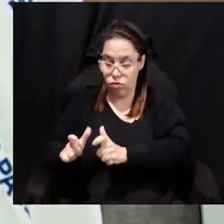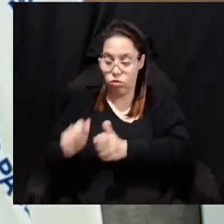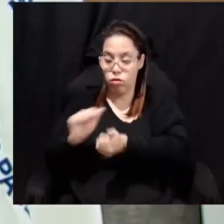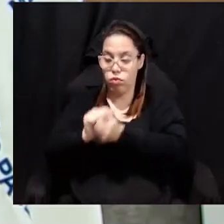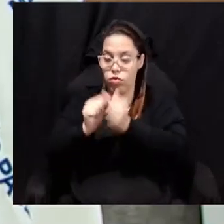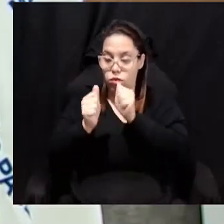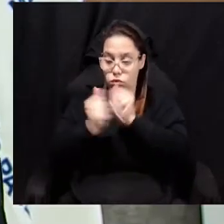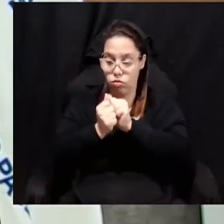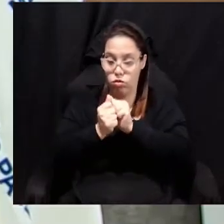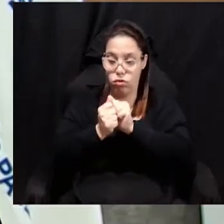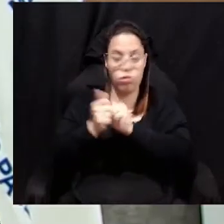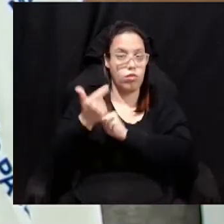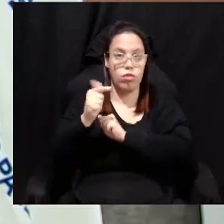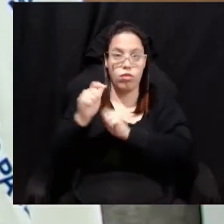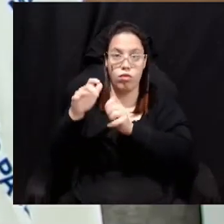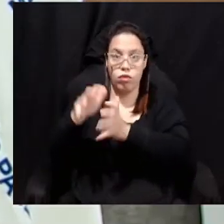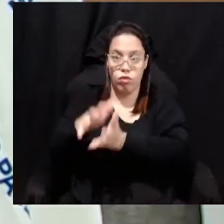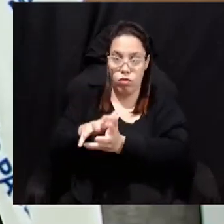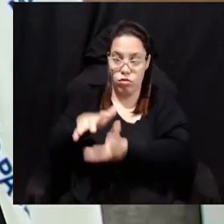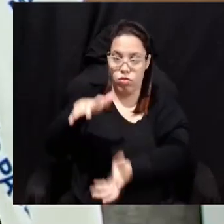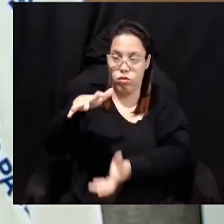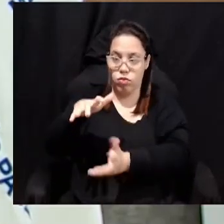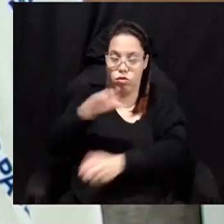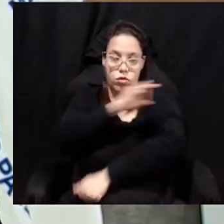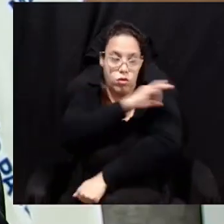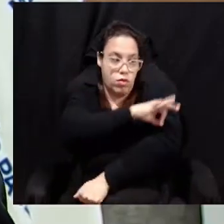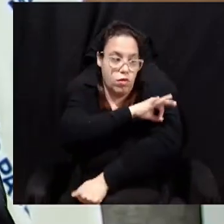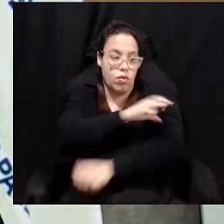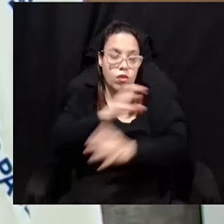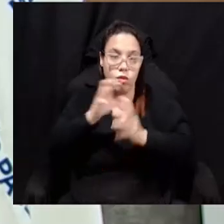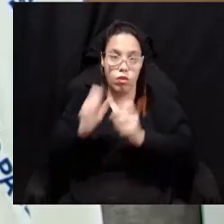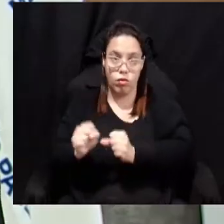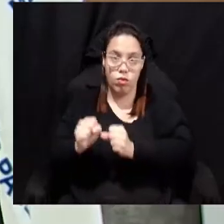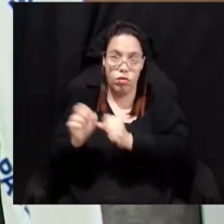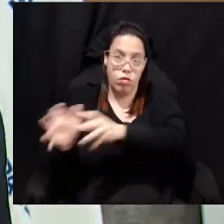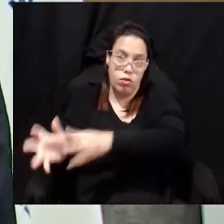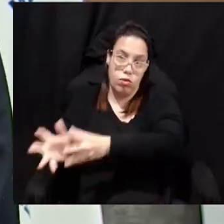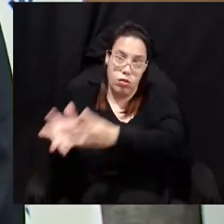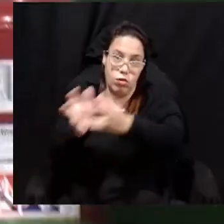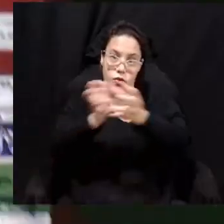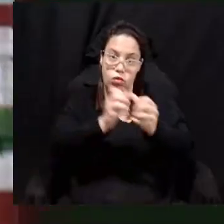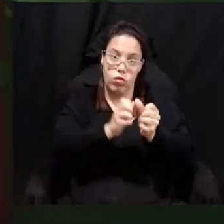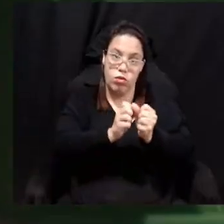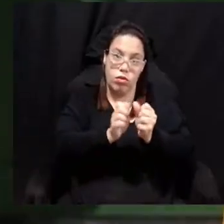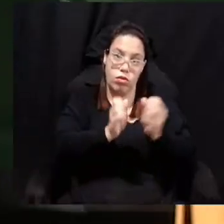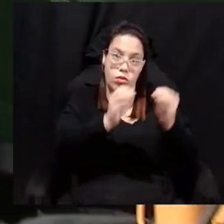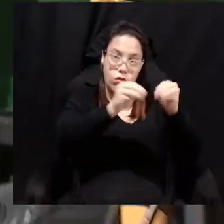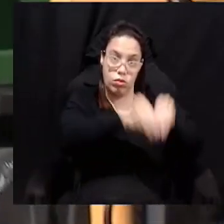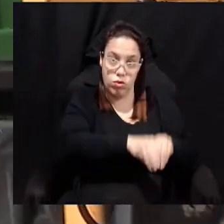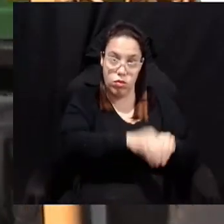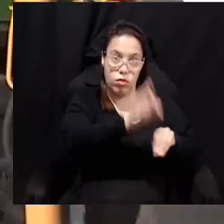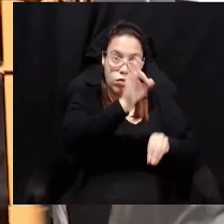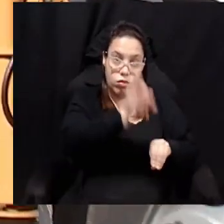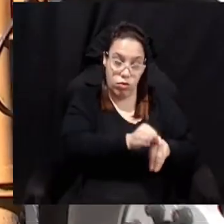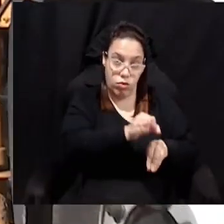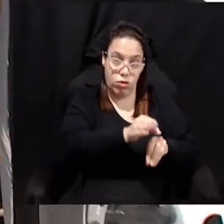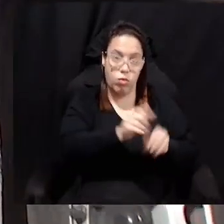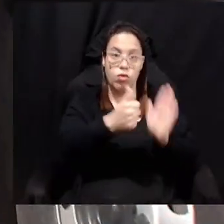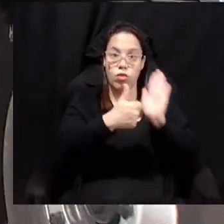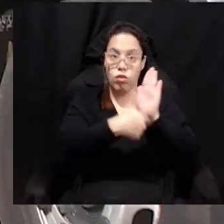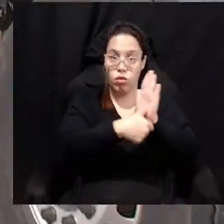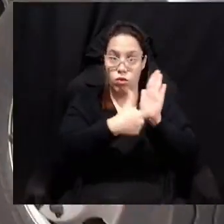não vai acumular e a prefeitura pode retirar, fazer a coleta e a destinação correta desses resíduos. Segundo o documento, a